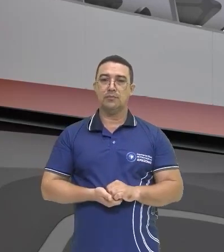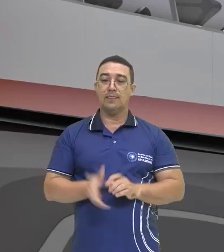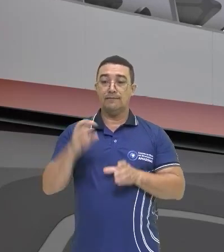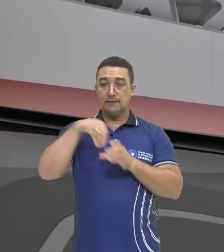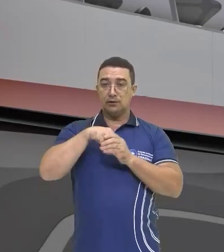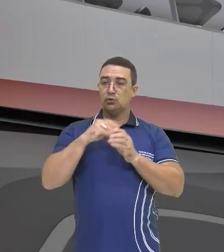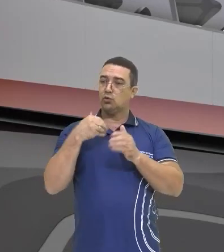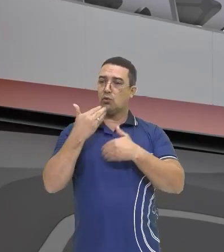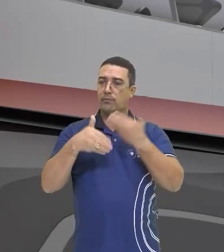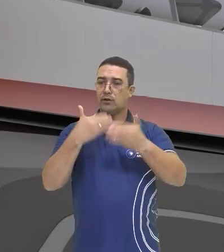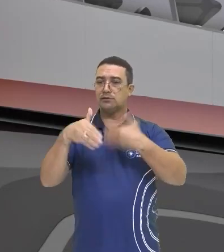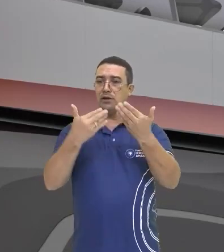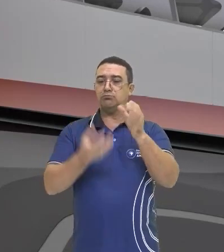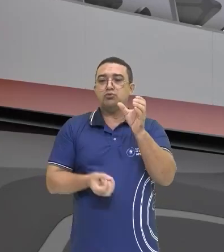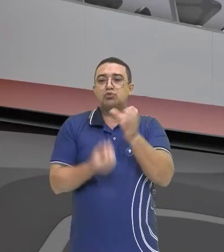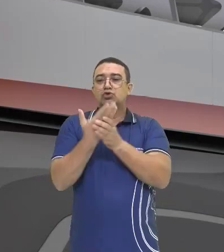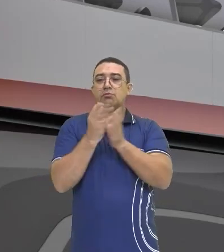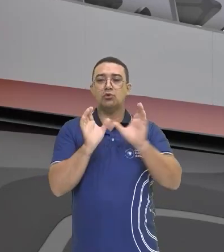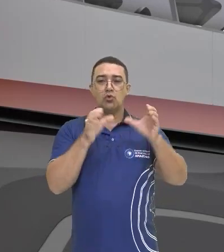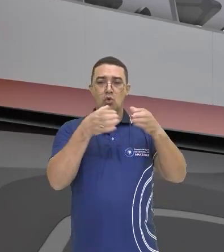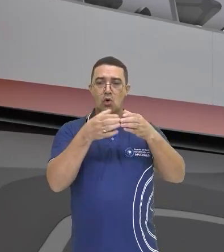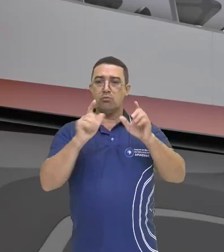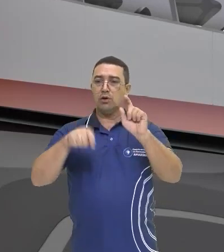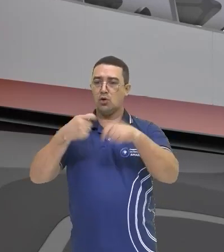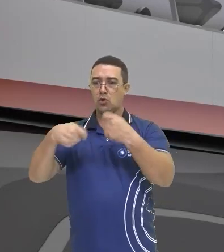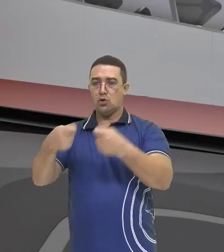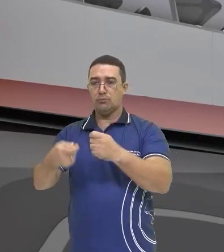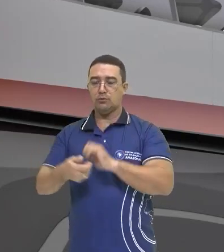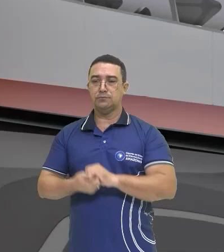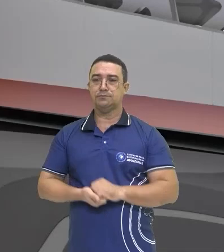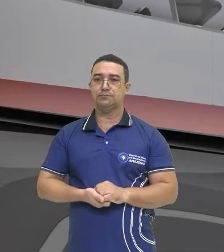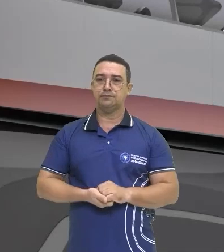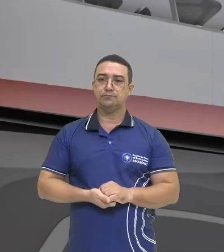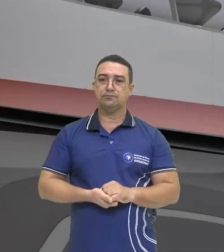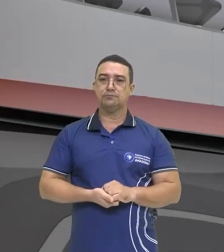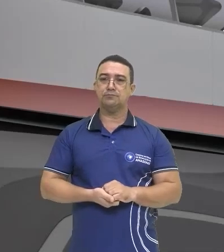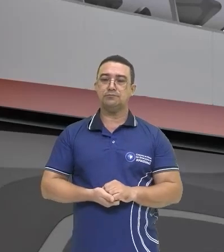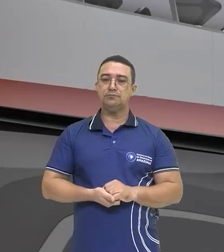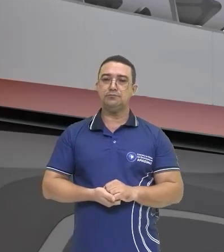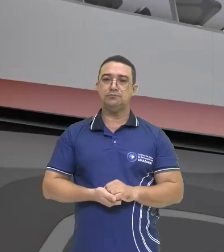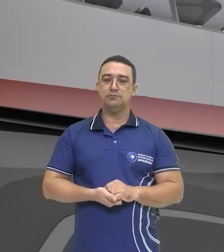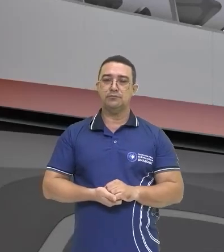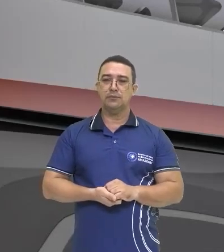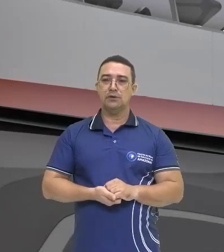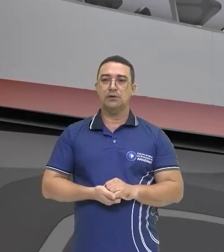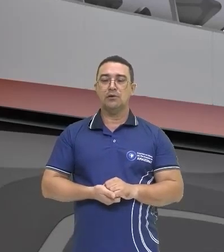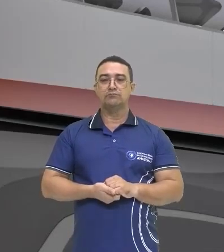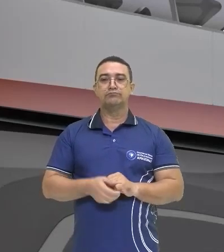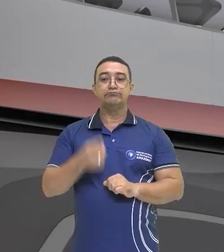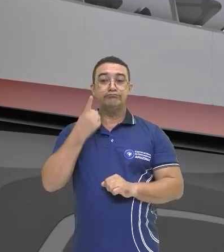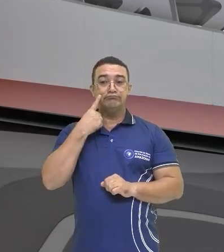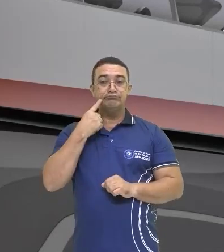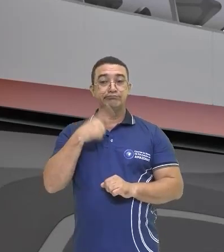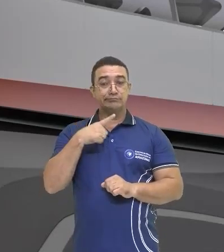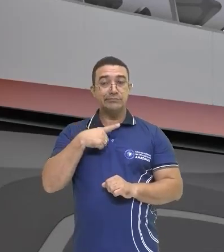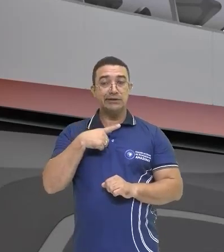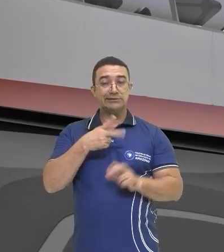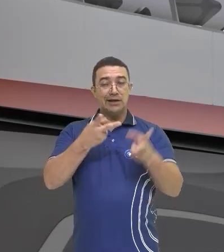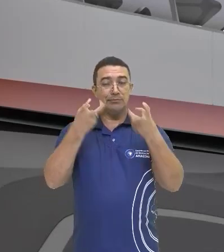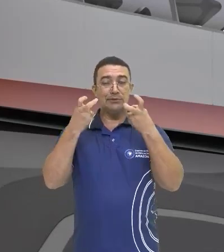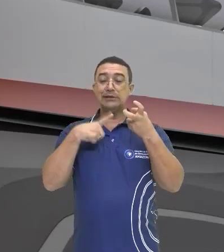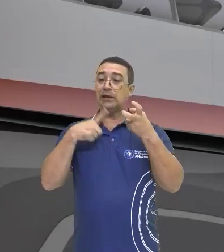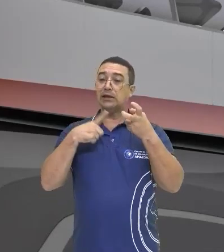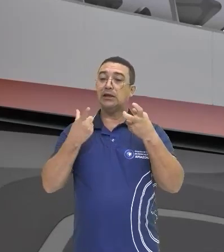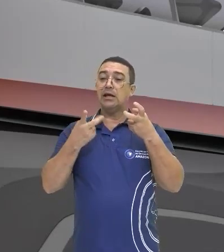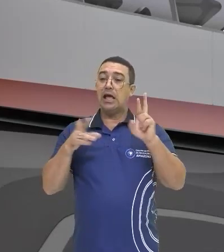processo de formação dos blocos econômicos. É claro, turma, em se tratando de relação comercial, a gente não